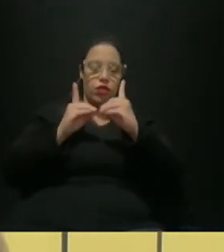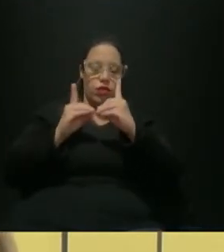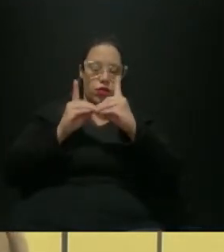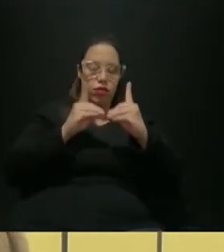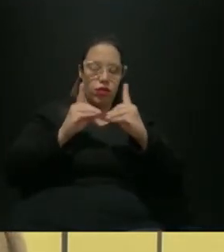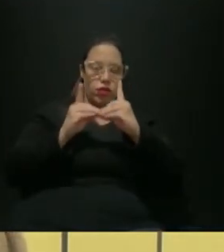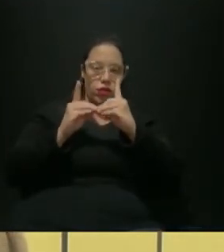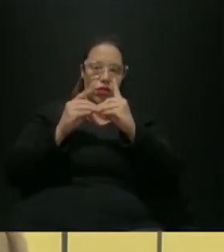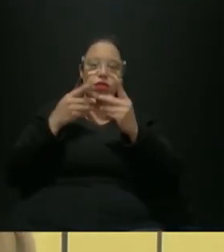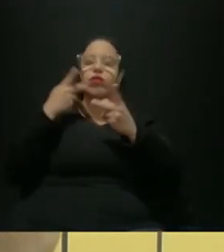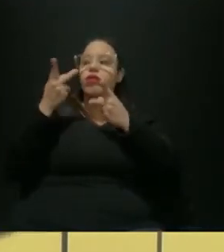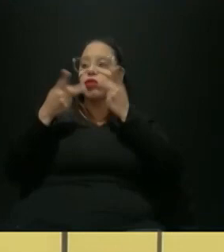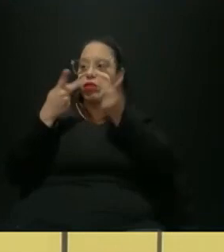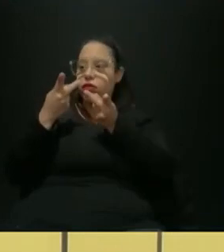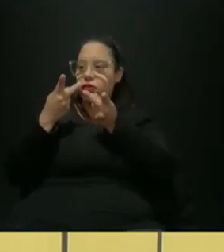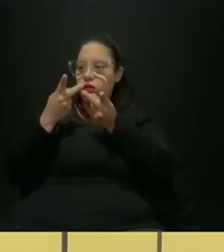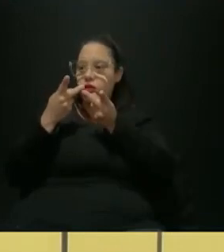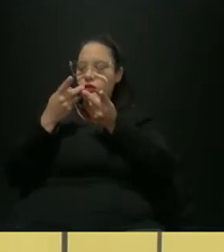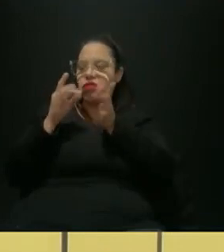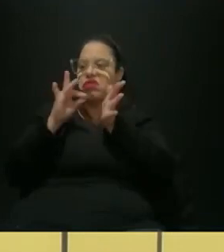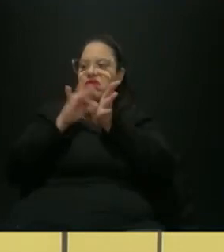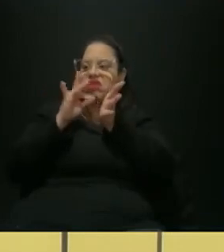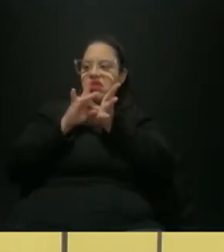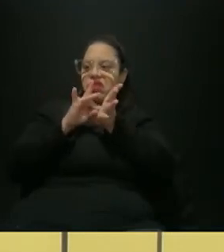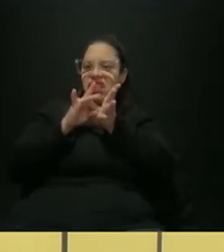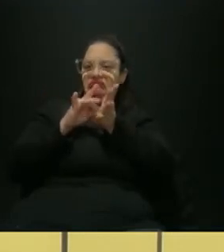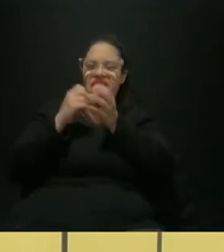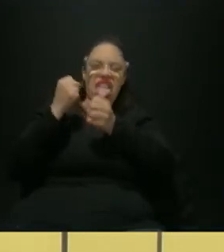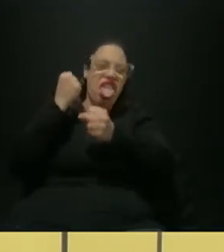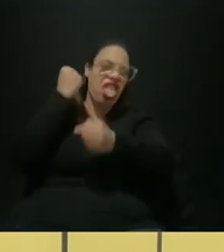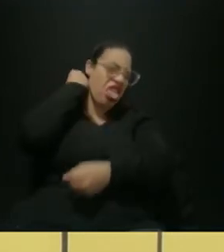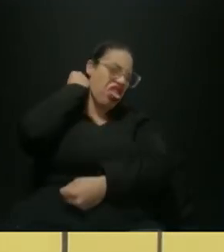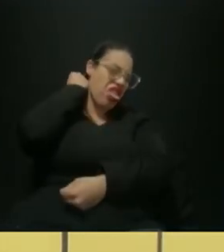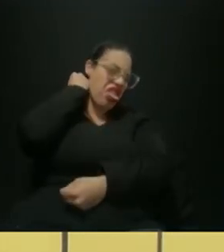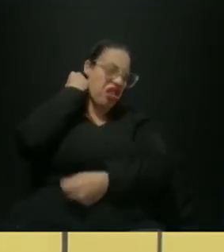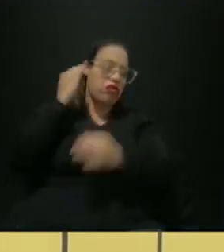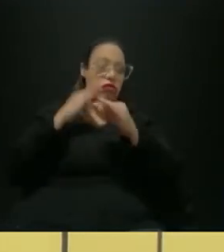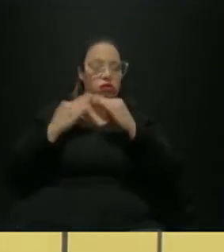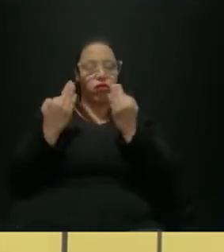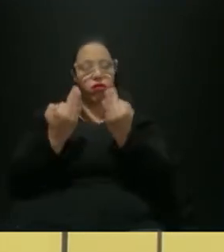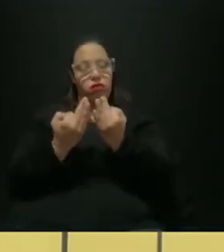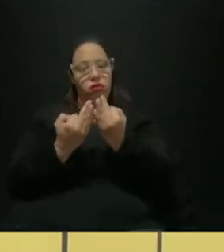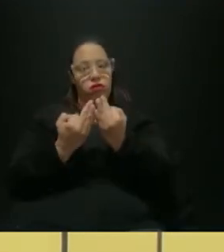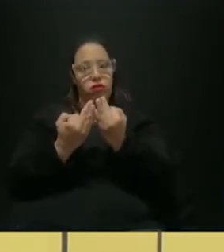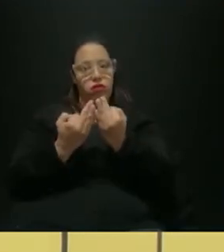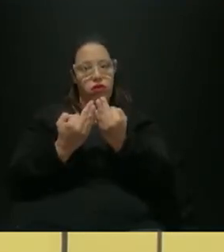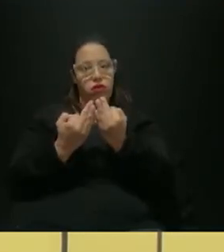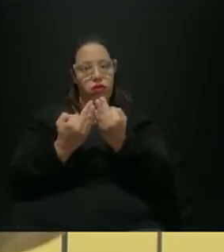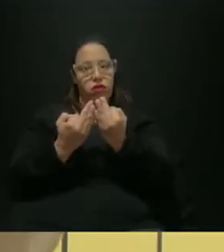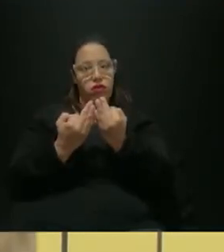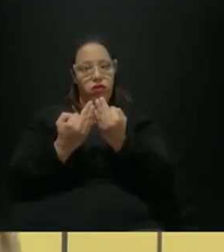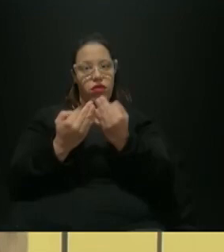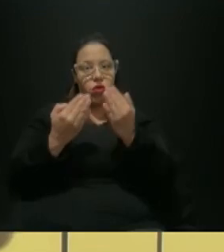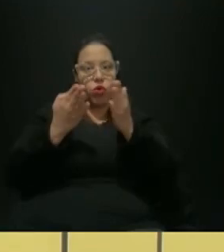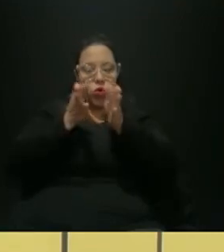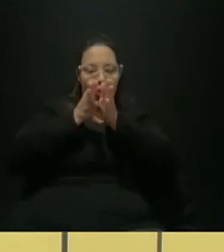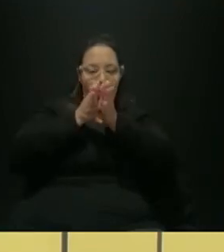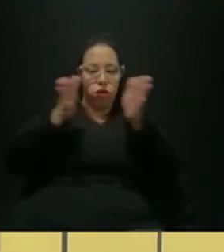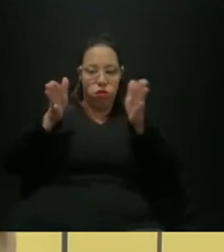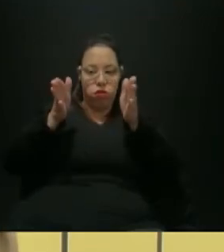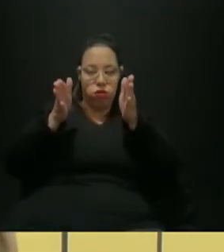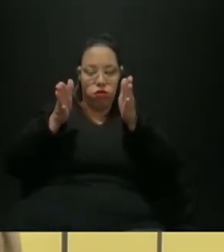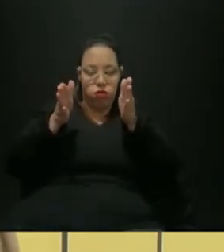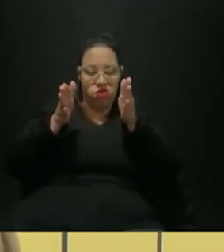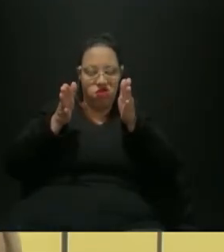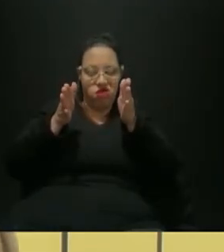Porque, na verdade, quando você tem um estresse familiar e uma rachadura na relação pai-mãe, as crianças ficam